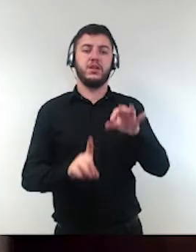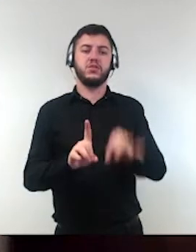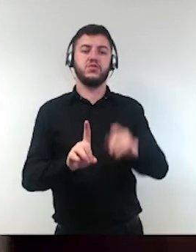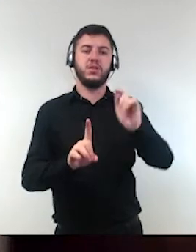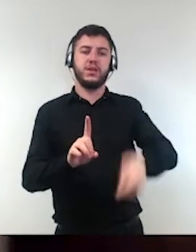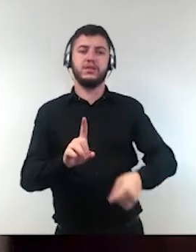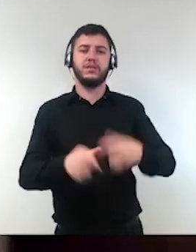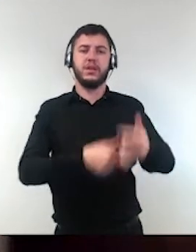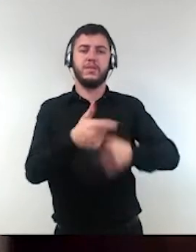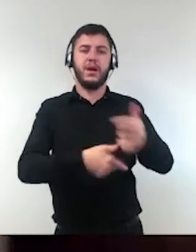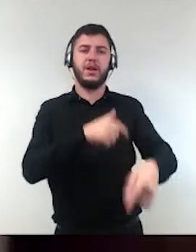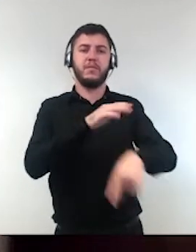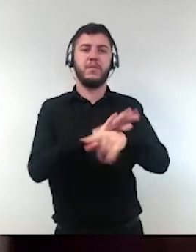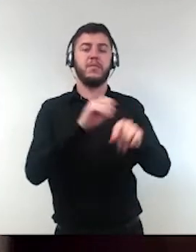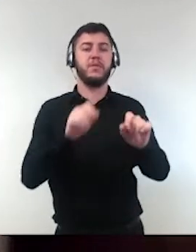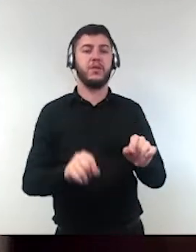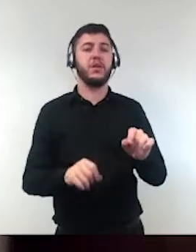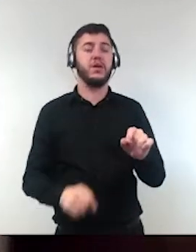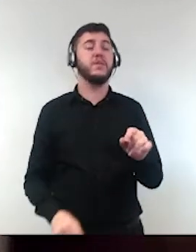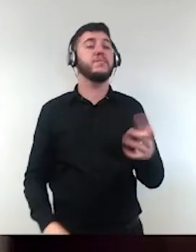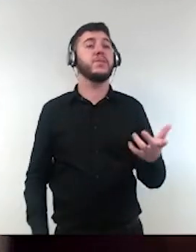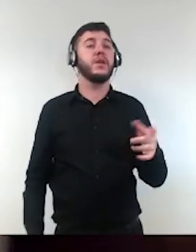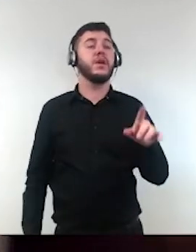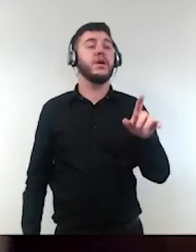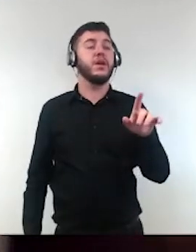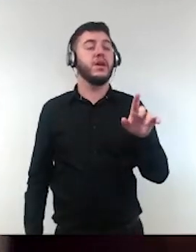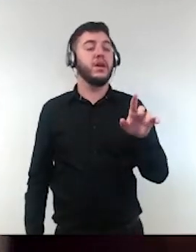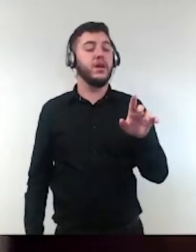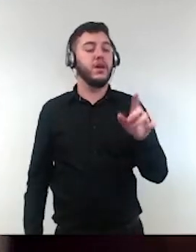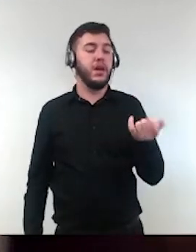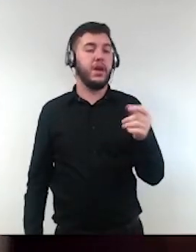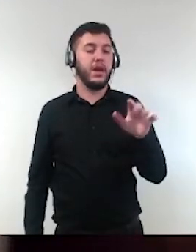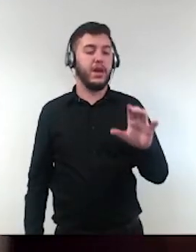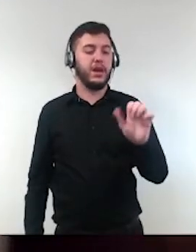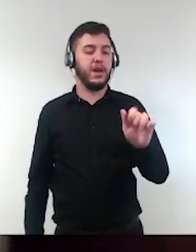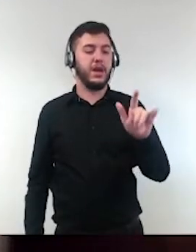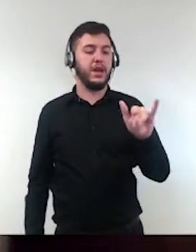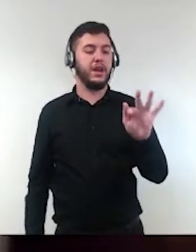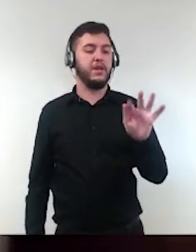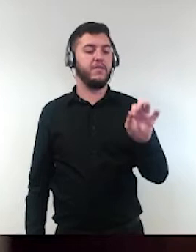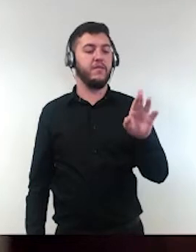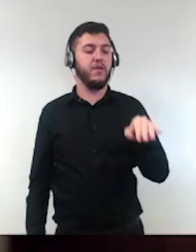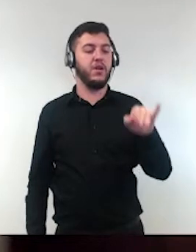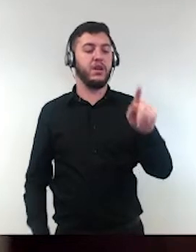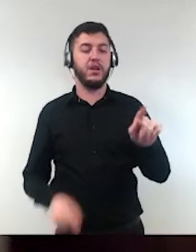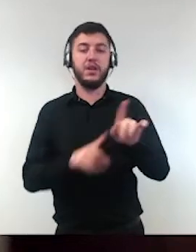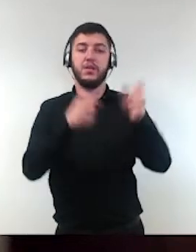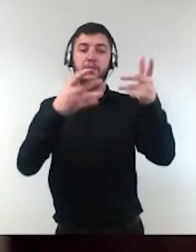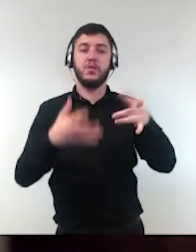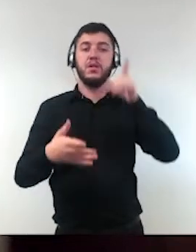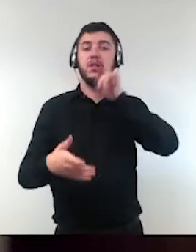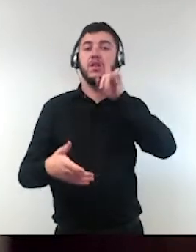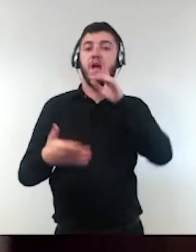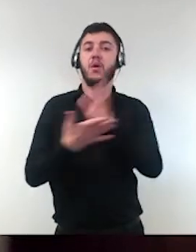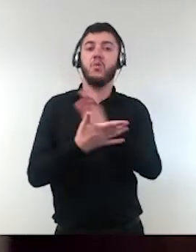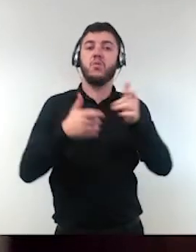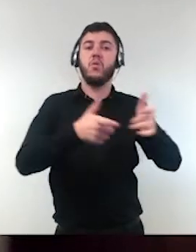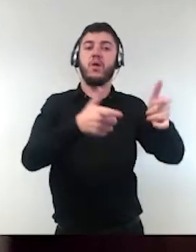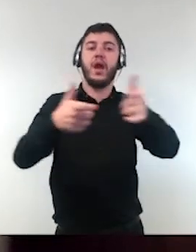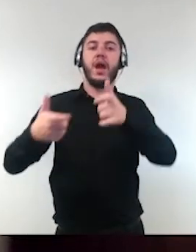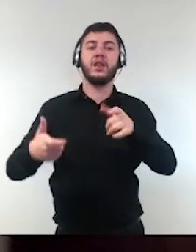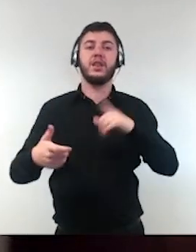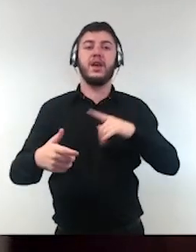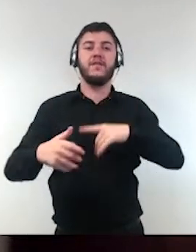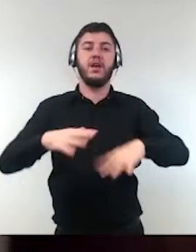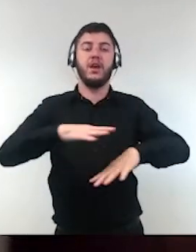houve lockdown judiciário. Eles não conseguiram atender partes, não conseguiram atender advogados, porque